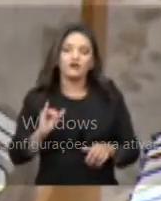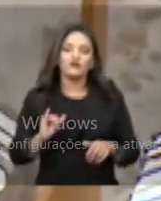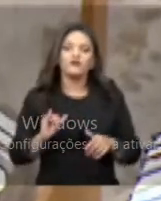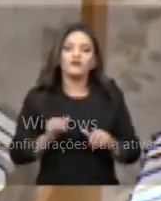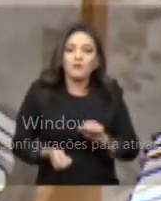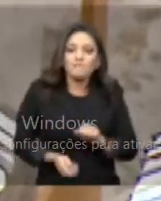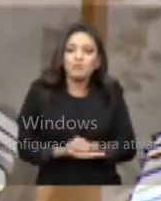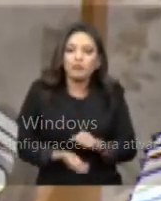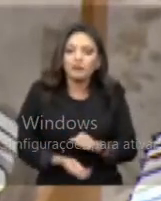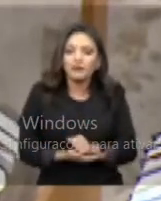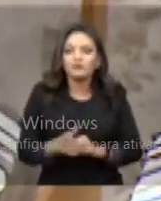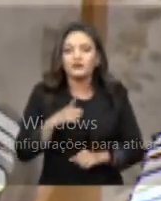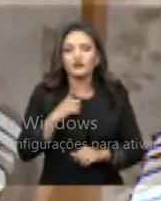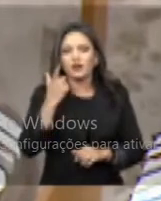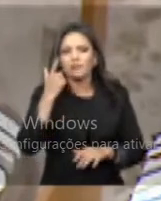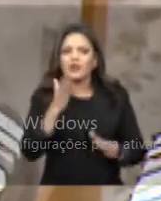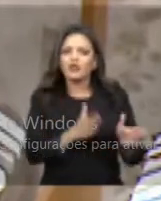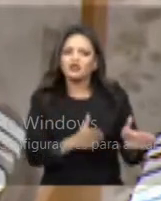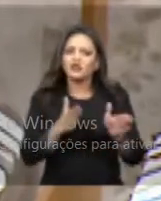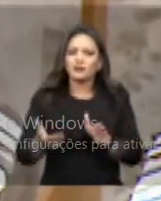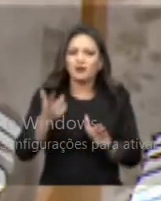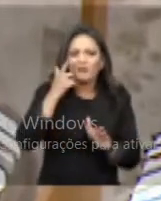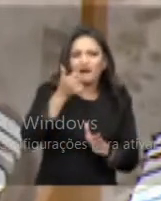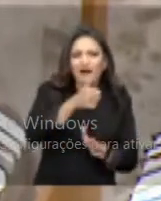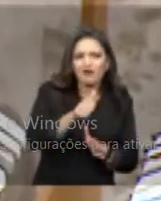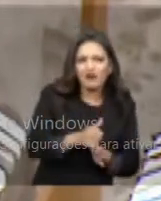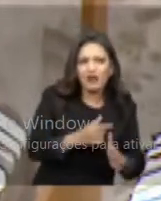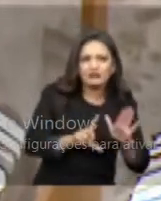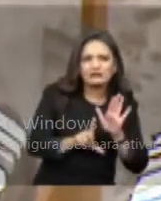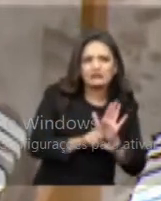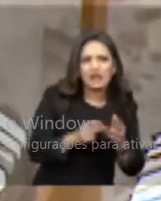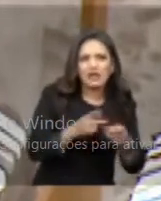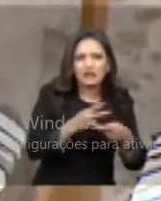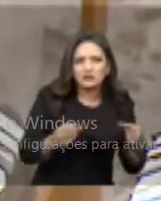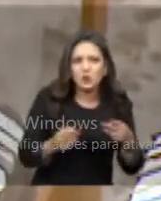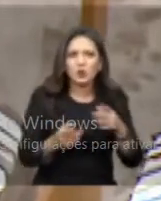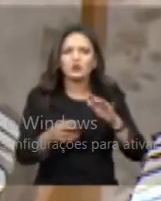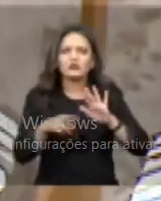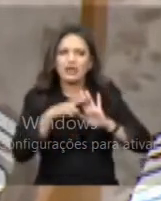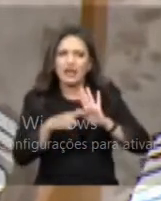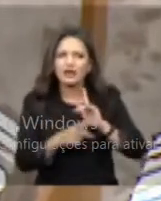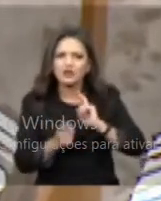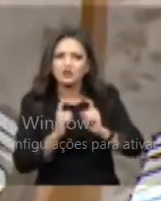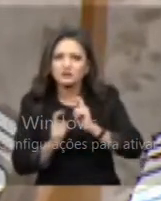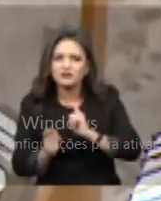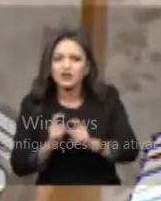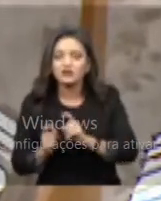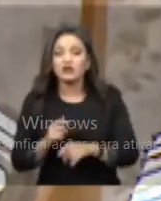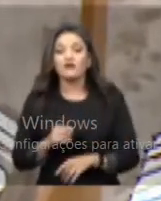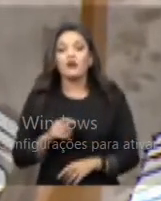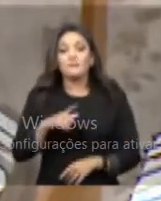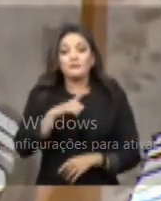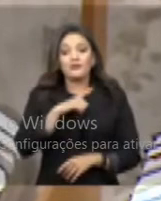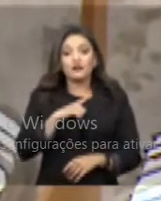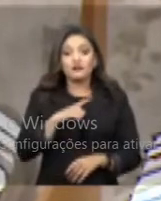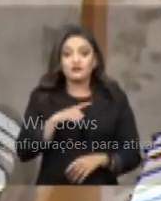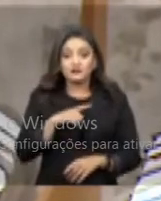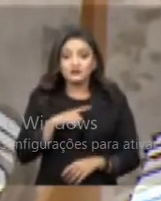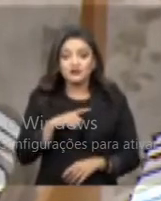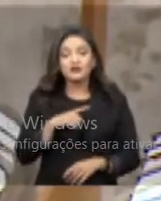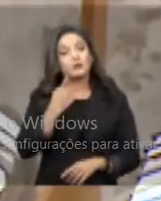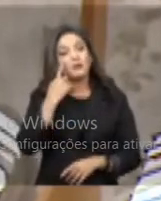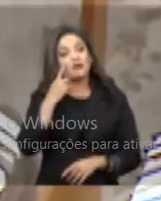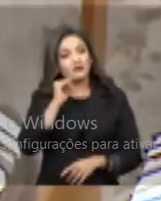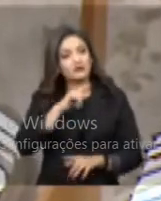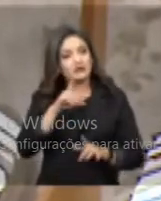avaliar periodicamente os instrumentos jurídicos e as medidas administrativas pertinentes, a fim de determinar se são adequadas para